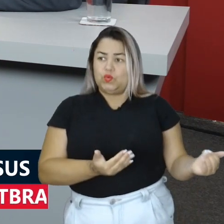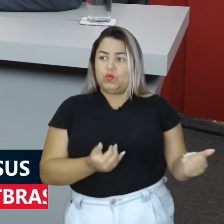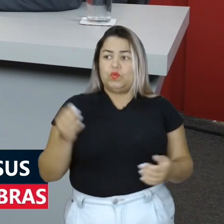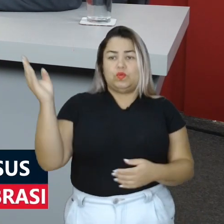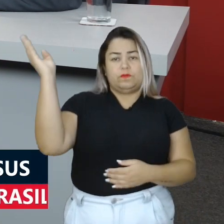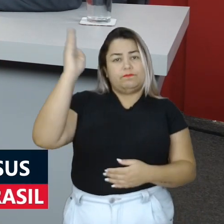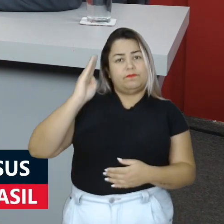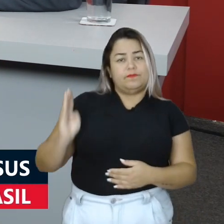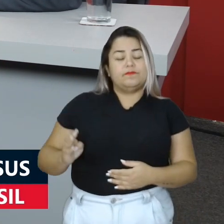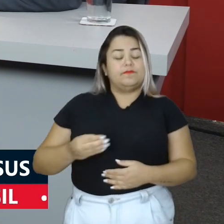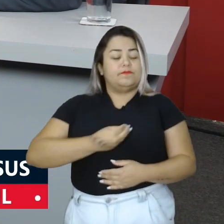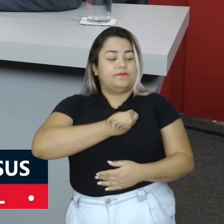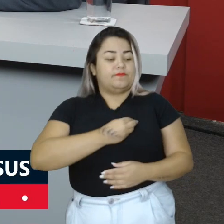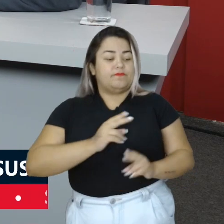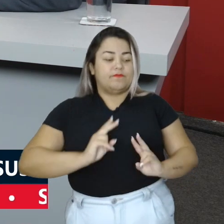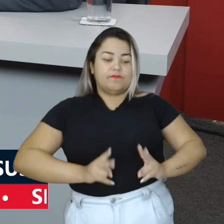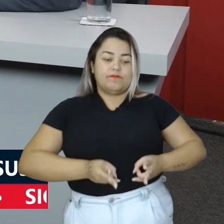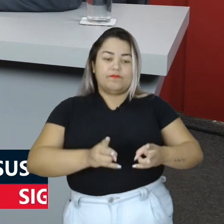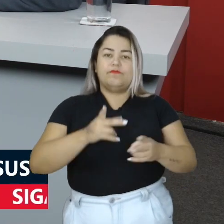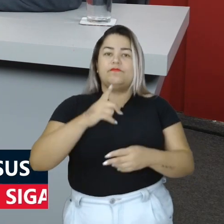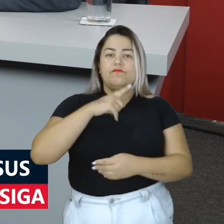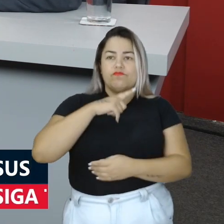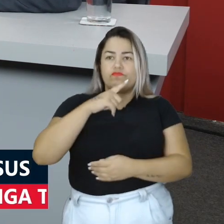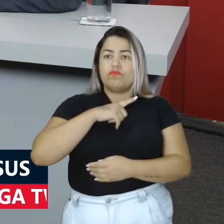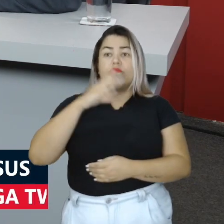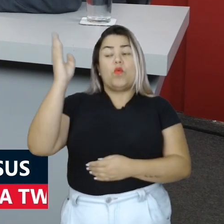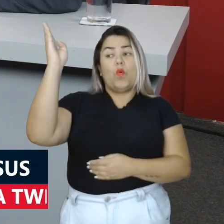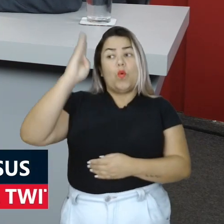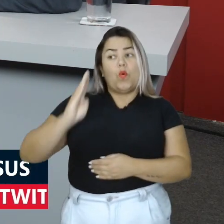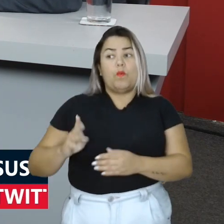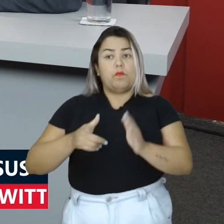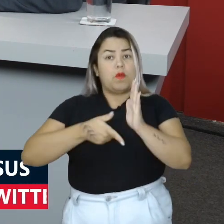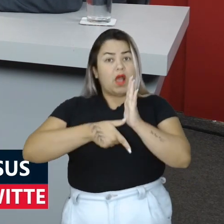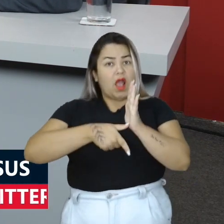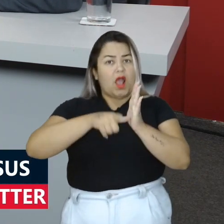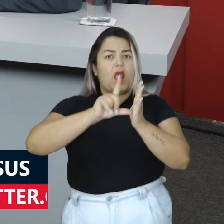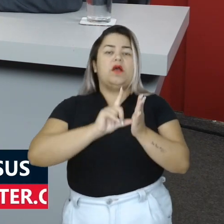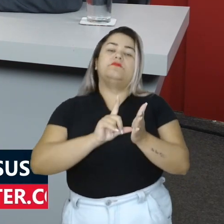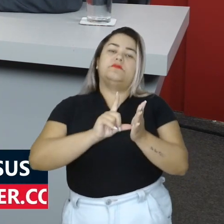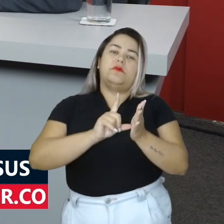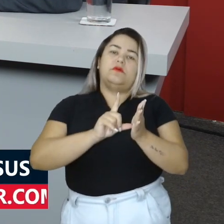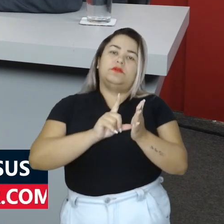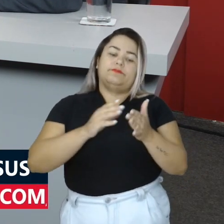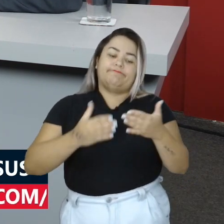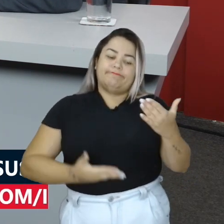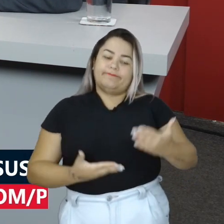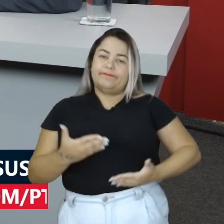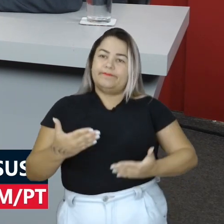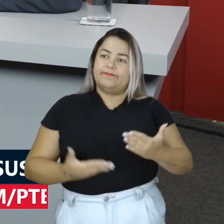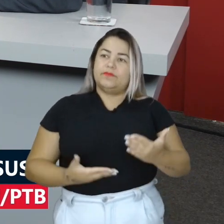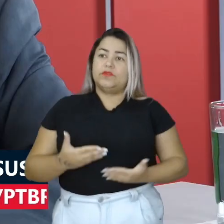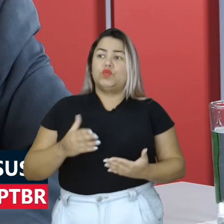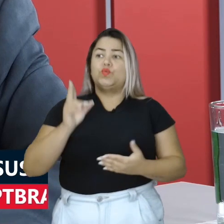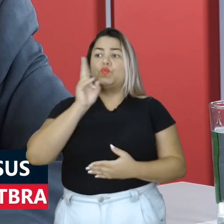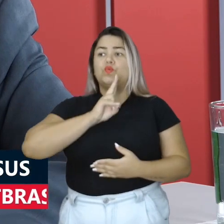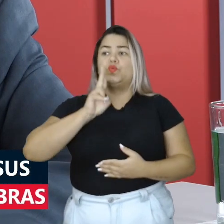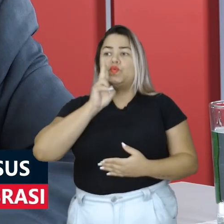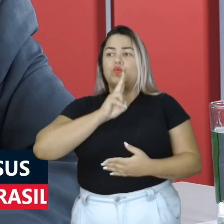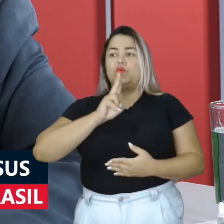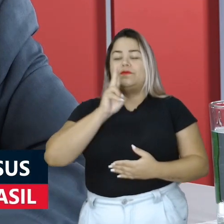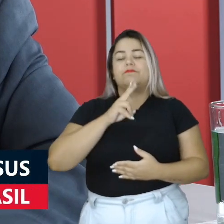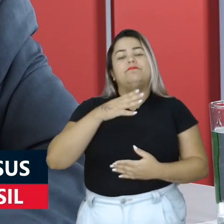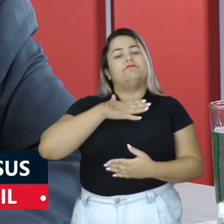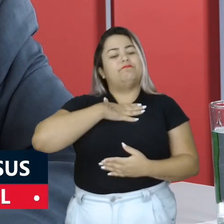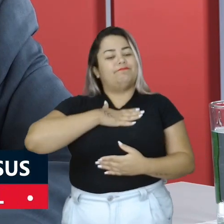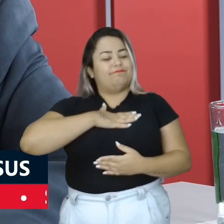esteve aí, sempre existiu. Como é que era o Brasil antes desse serviço de atendimento de emergência? Eu fico assim, muito